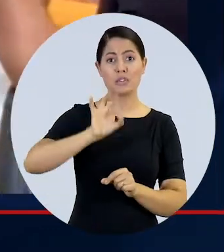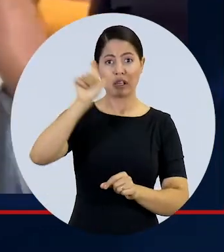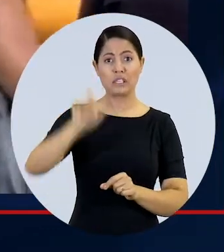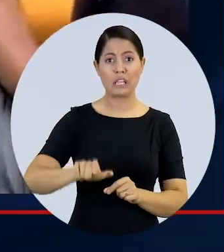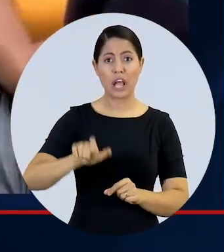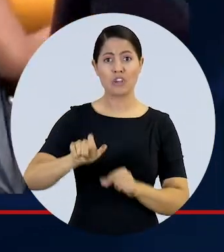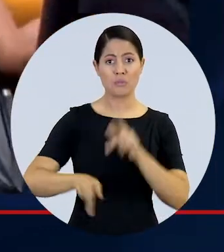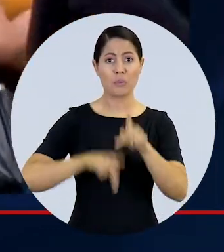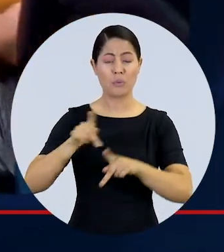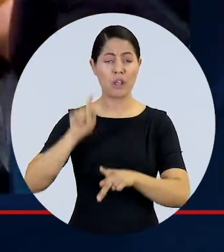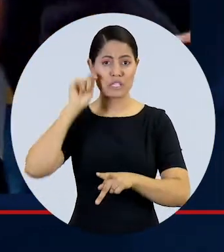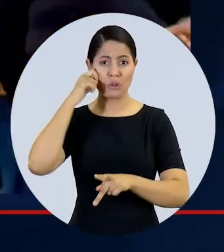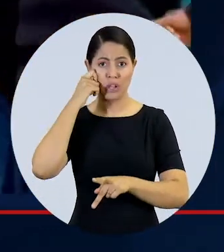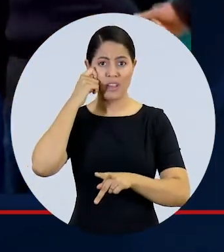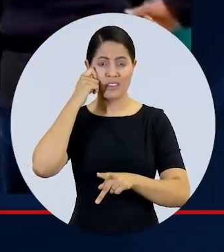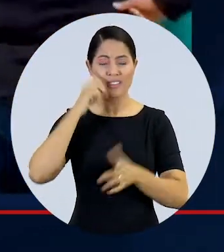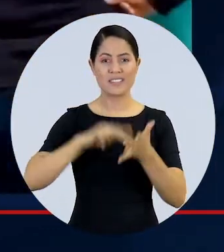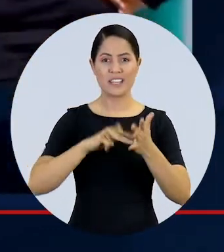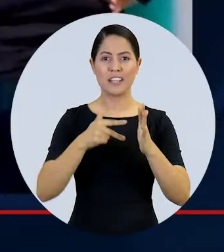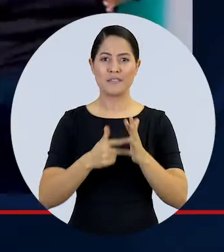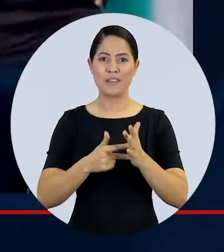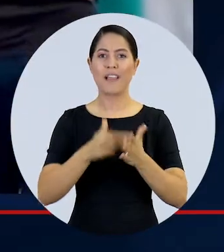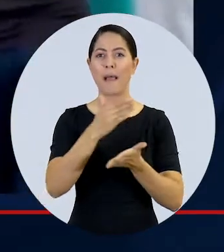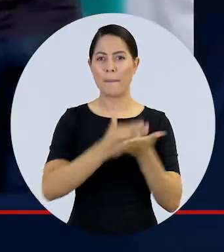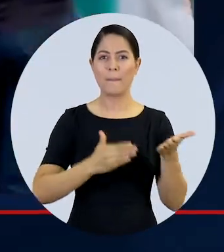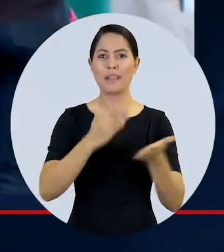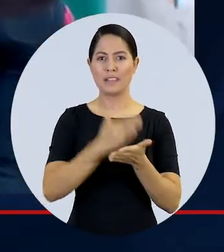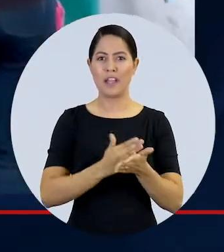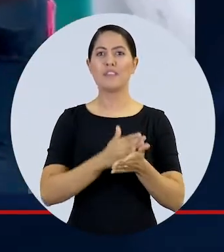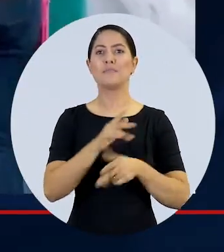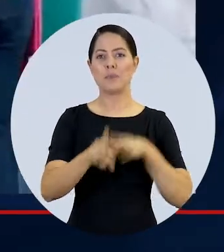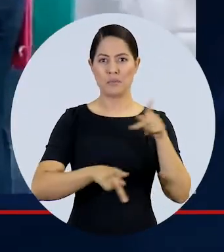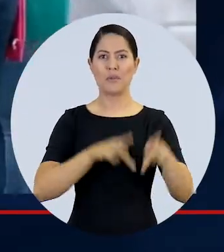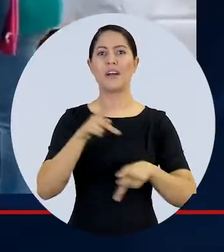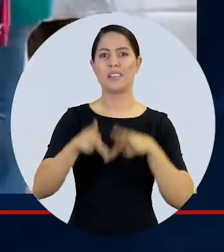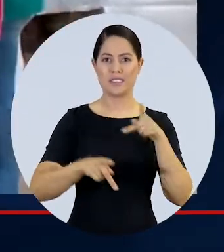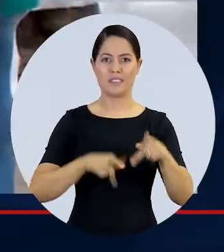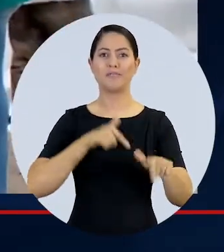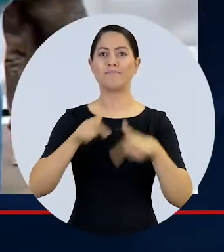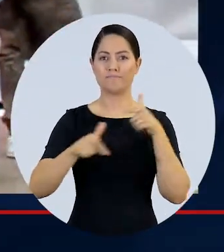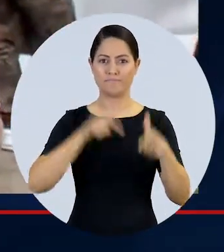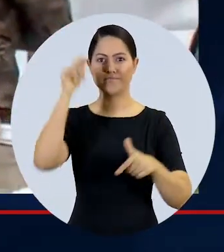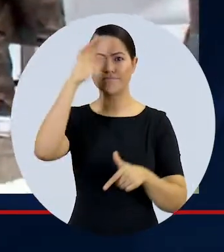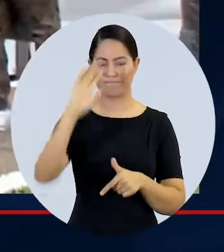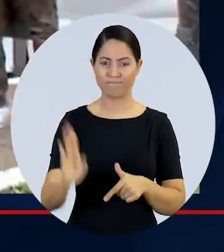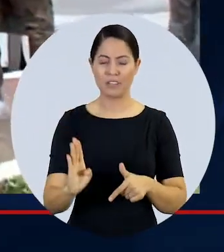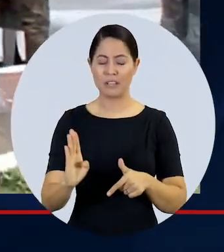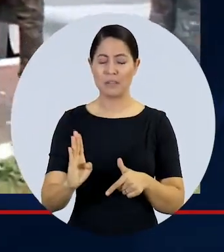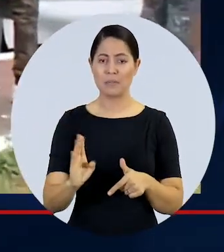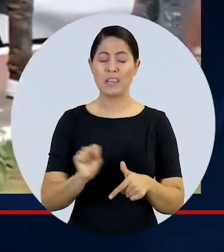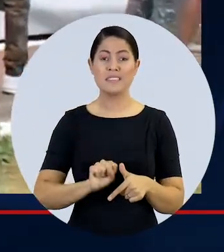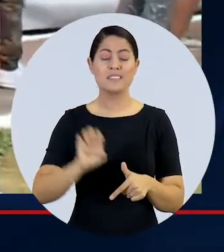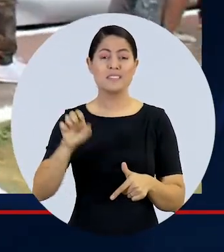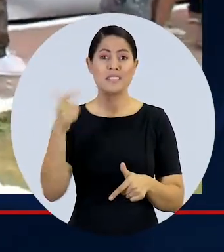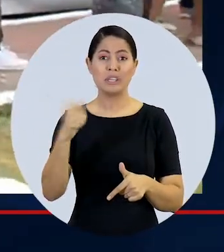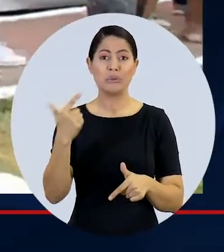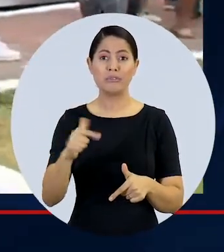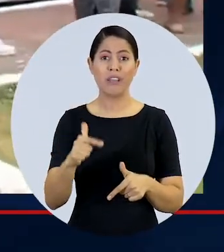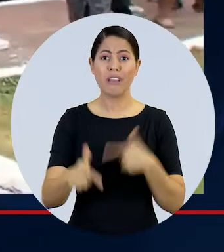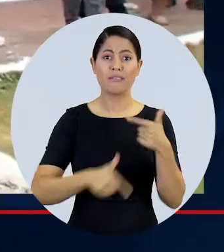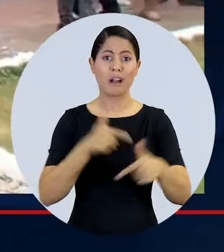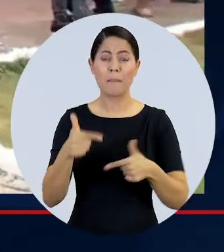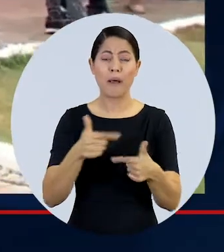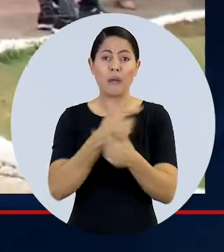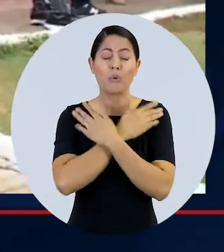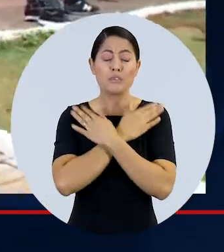população representa mais da metade do número de trabalhadores brasileiros. E sem emprego, fica difícil